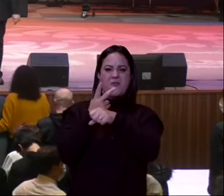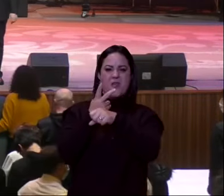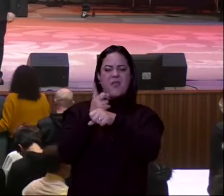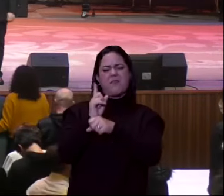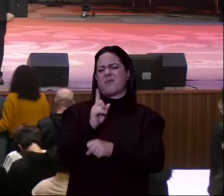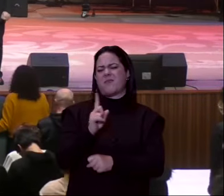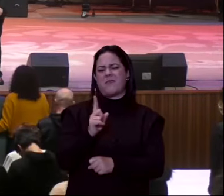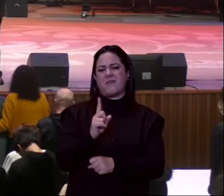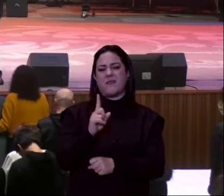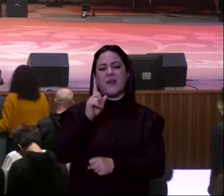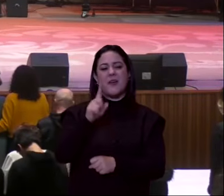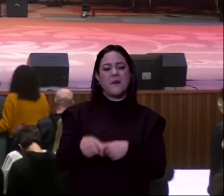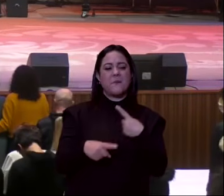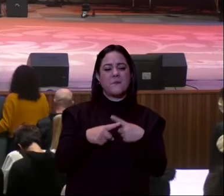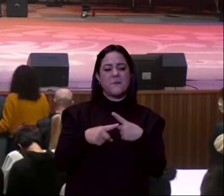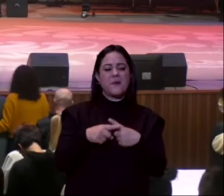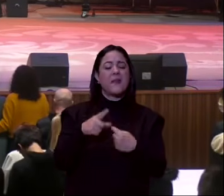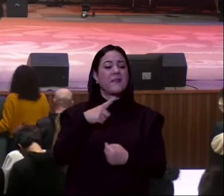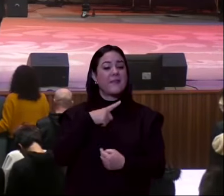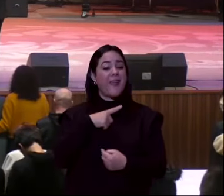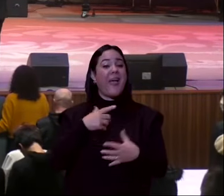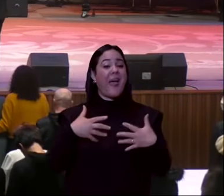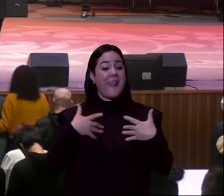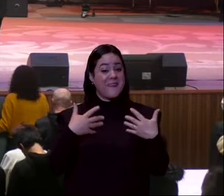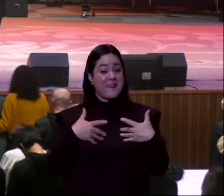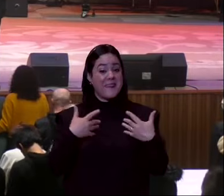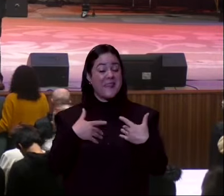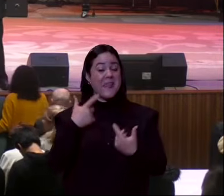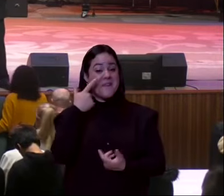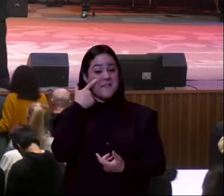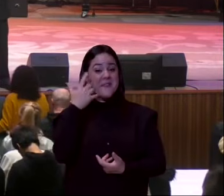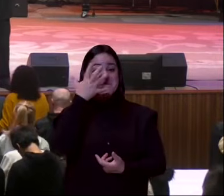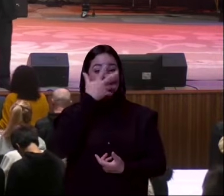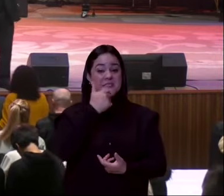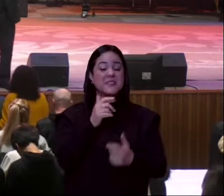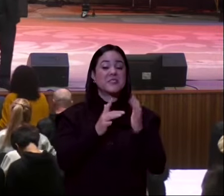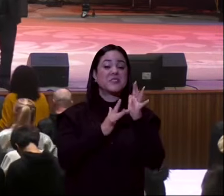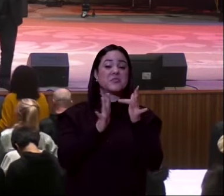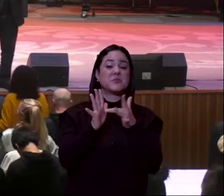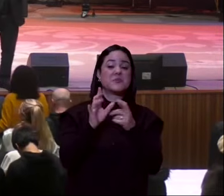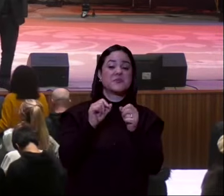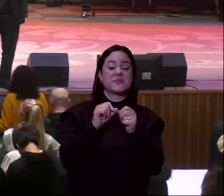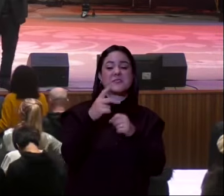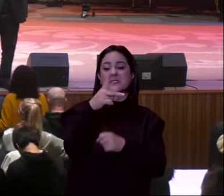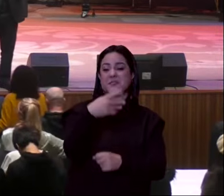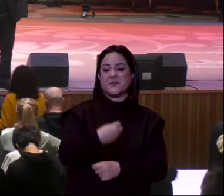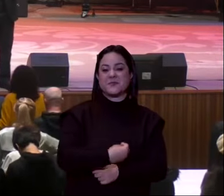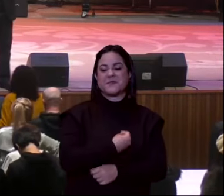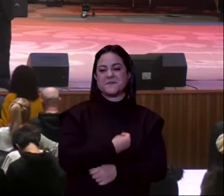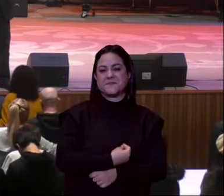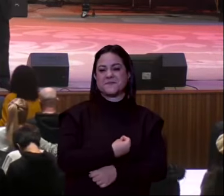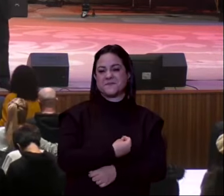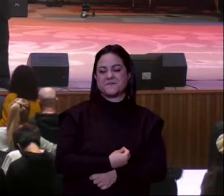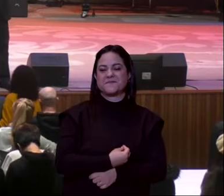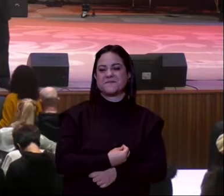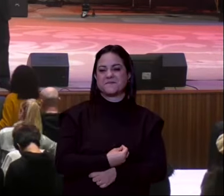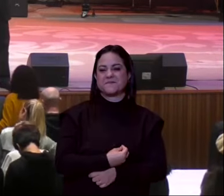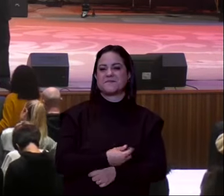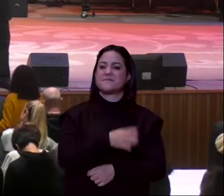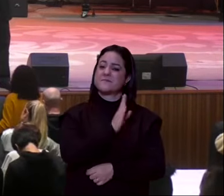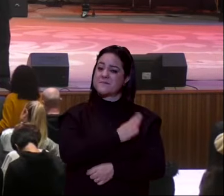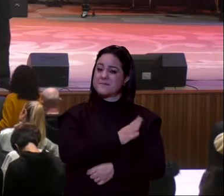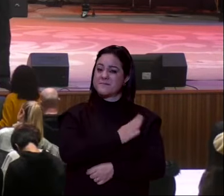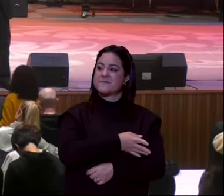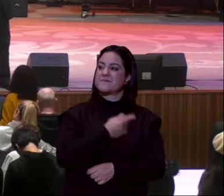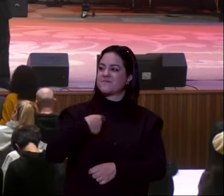Não. É porque a gente tem tanta alegria de ver a beleza do que Jesus vai fazer na tua vida, querido, que o